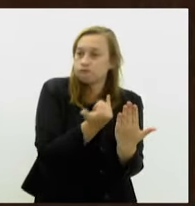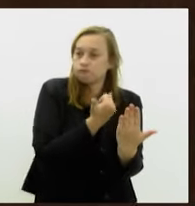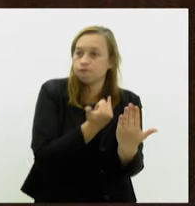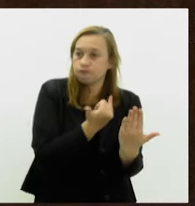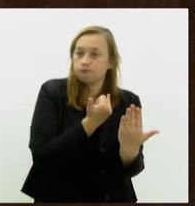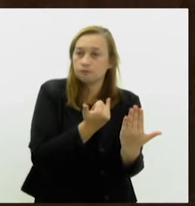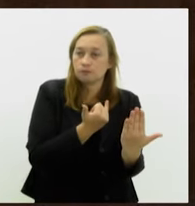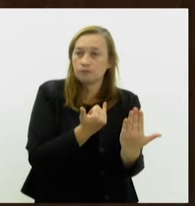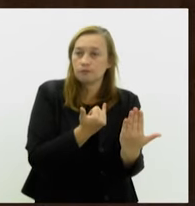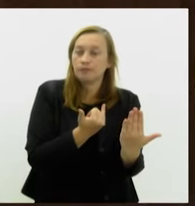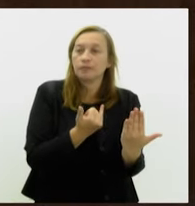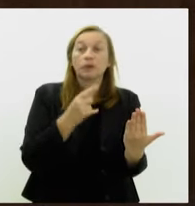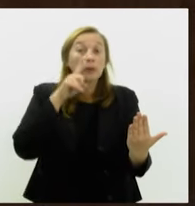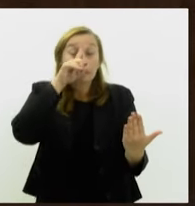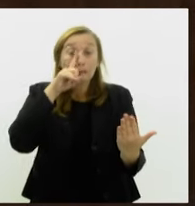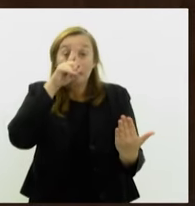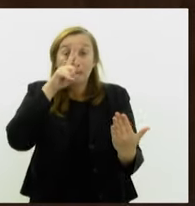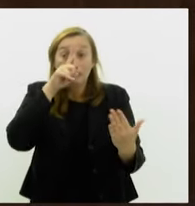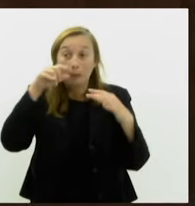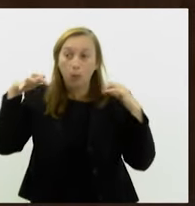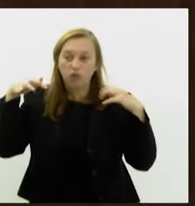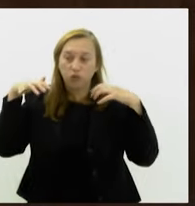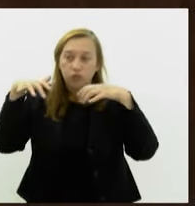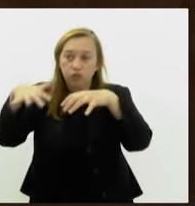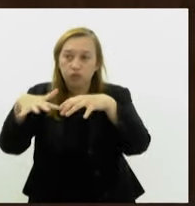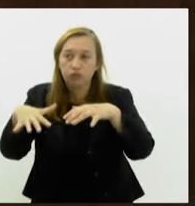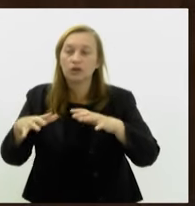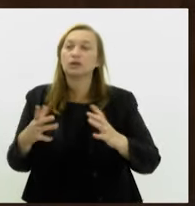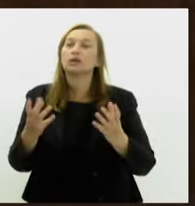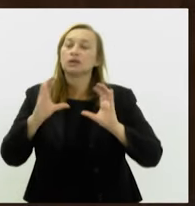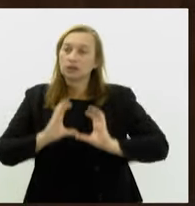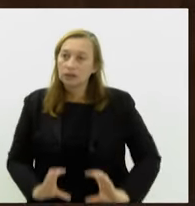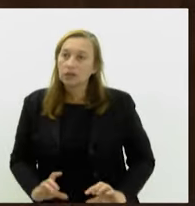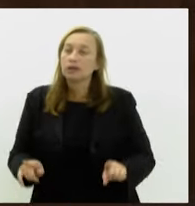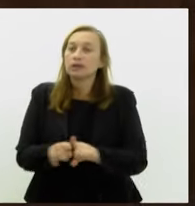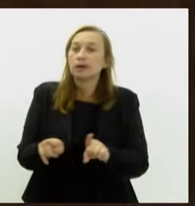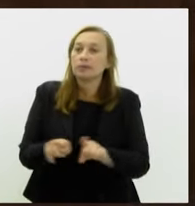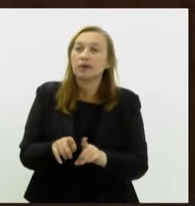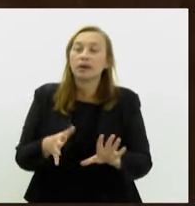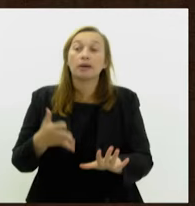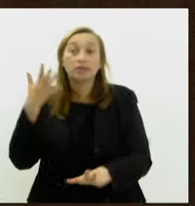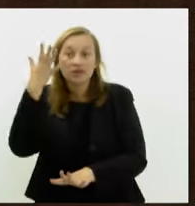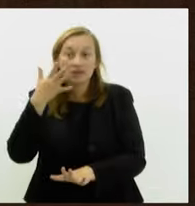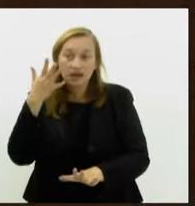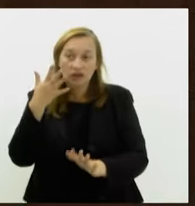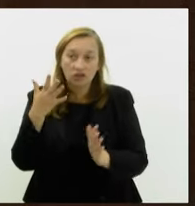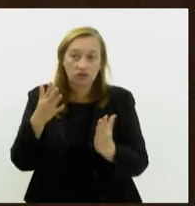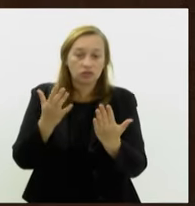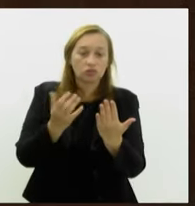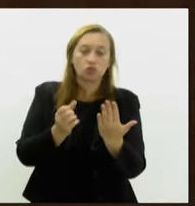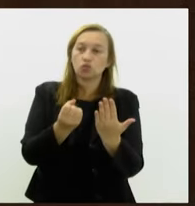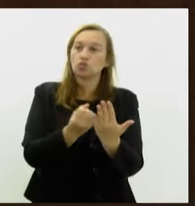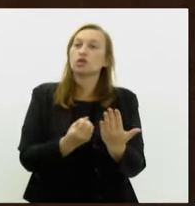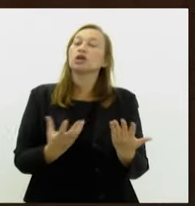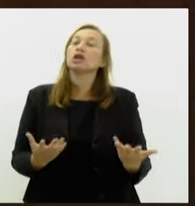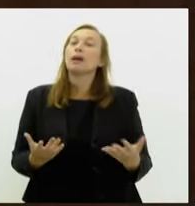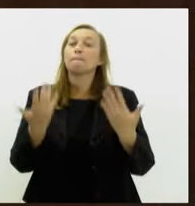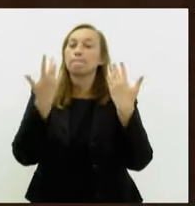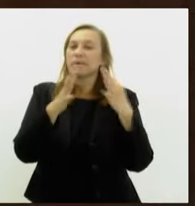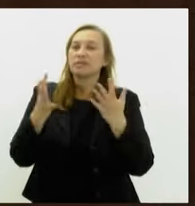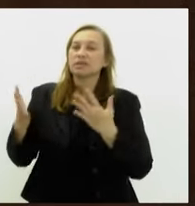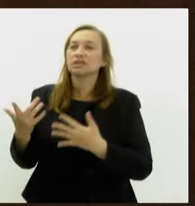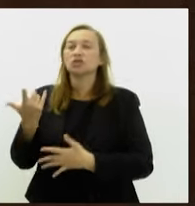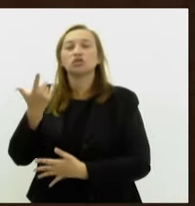celular dos cidadãos, assim como também uma mensagem em tela cheia. Então, eu parabenizo, né,